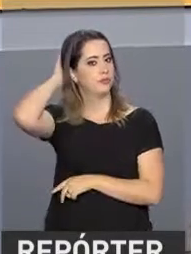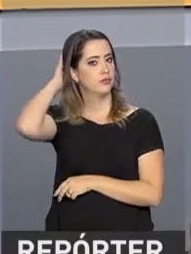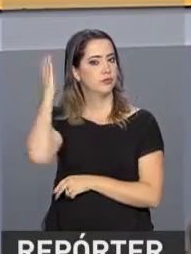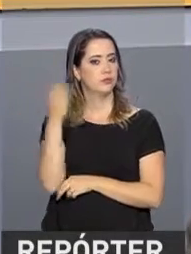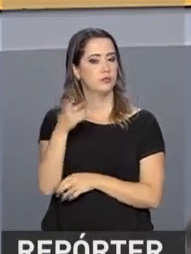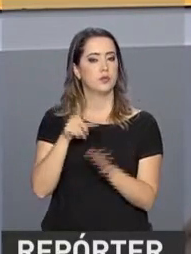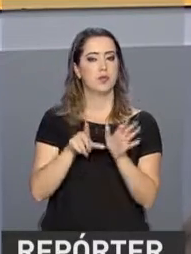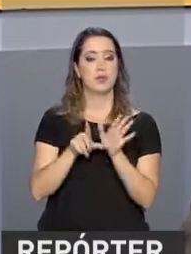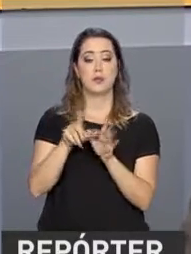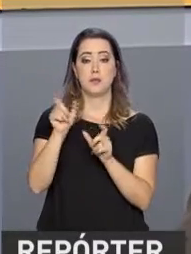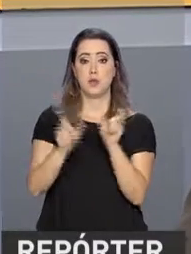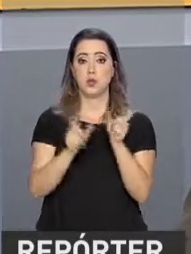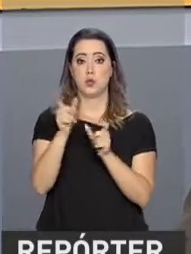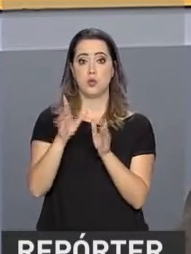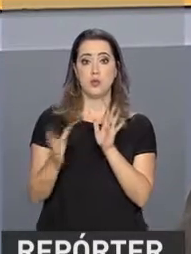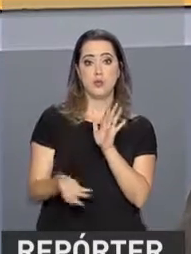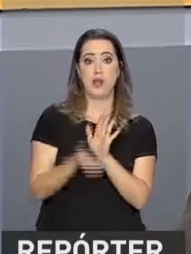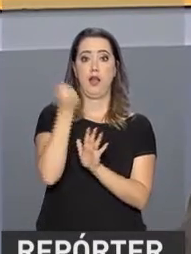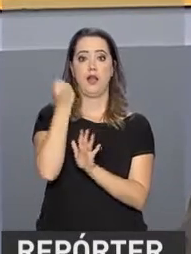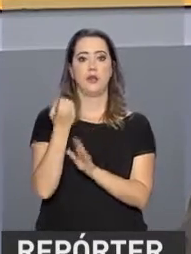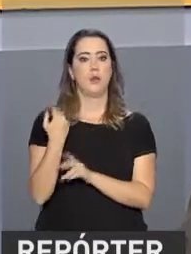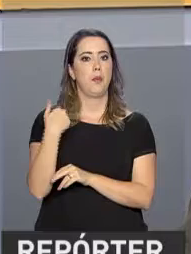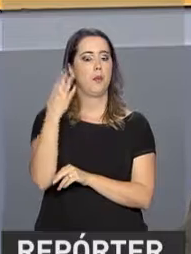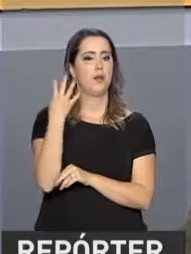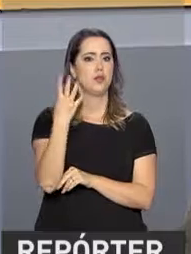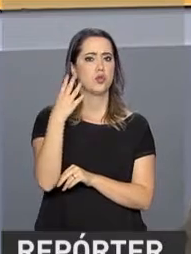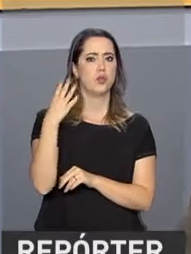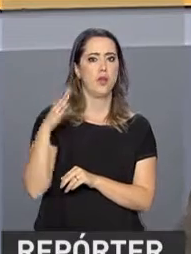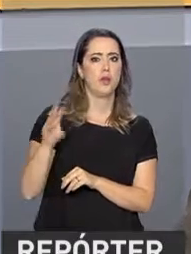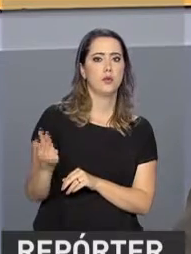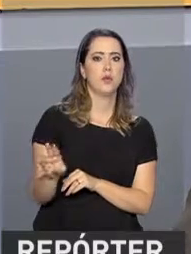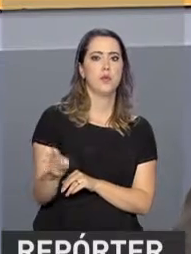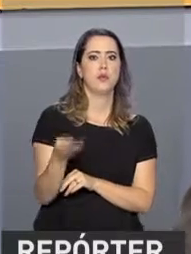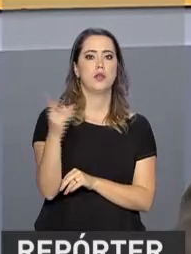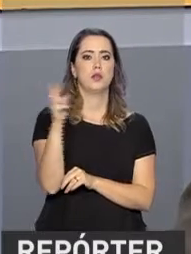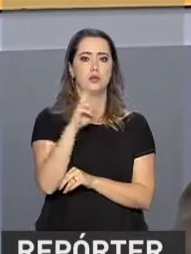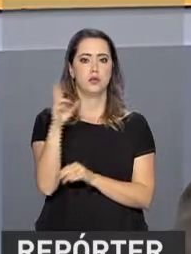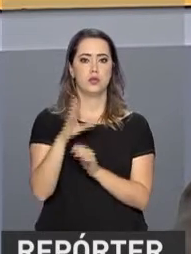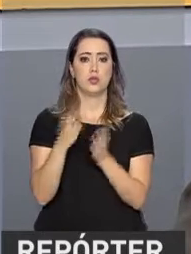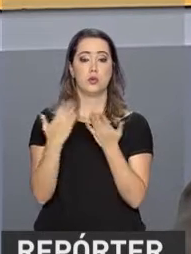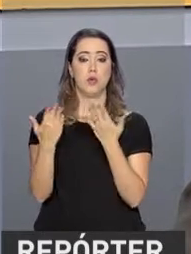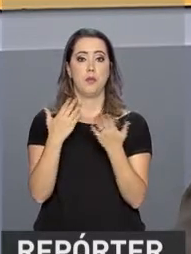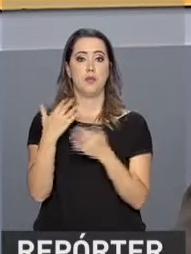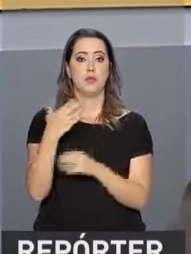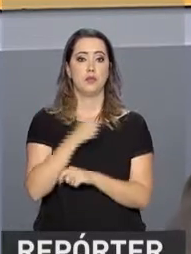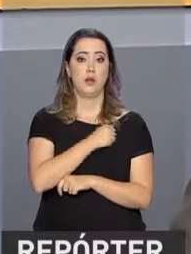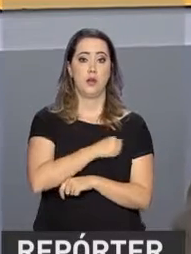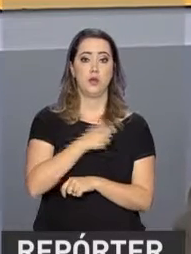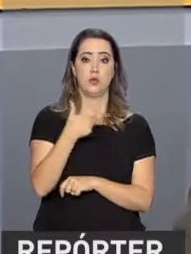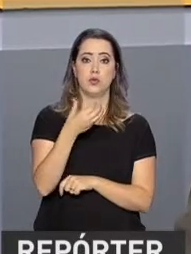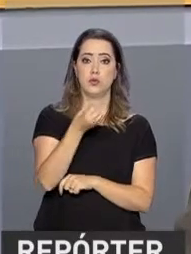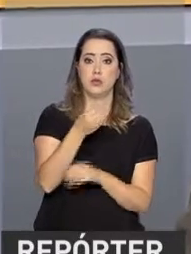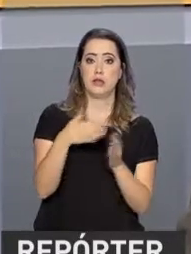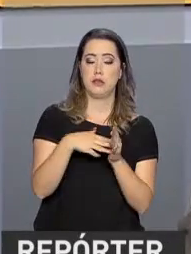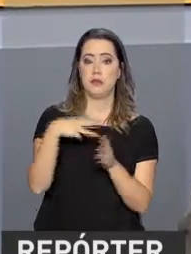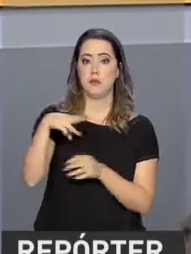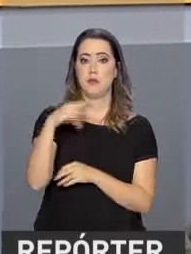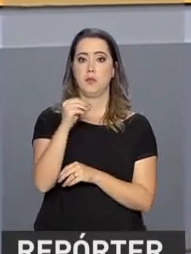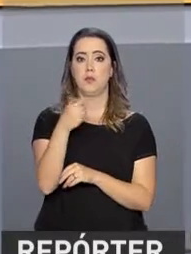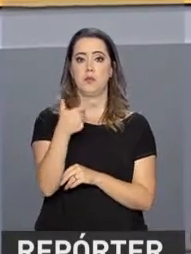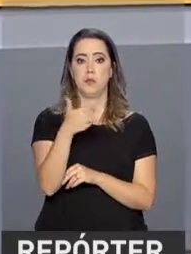os ladrões teriam sacado mais de quatro milhões e meio de reais entre agosto de 2016 e março de